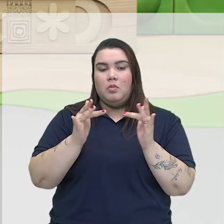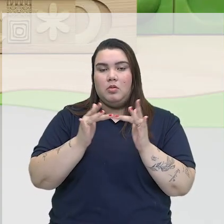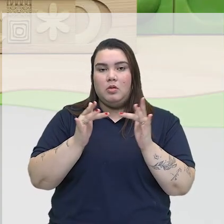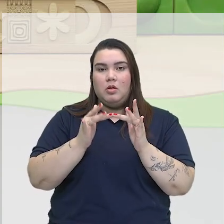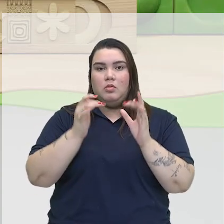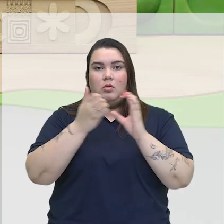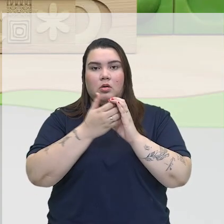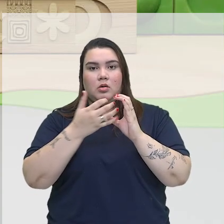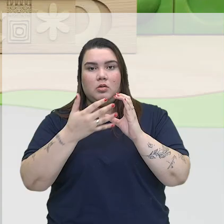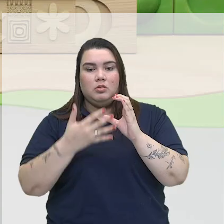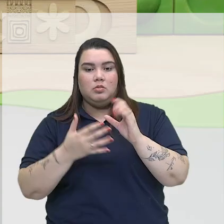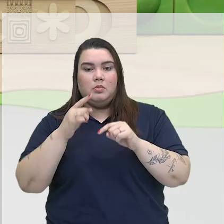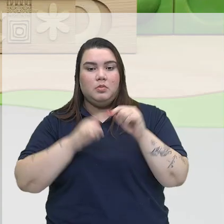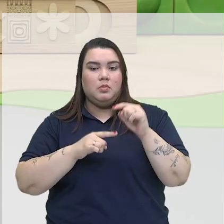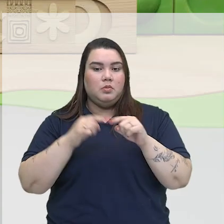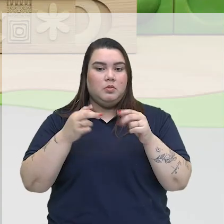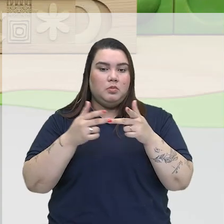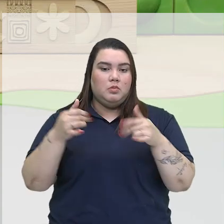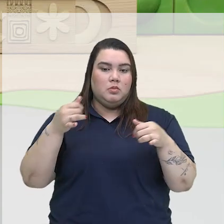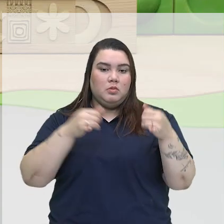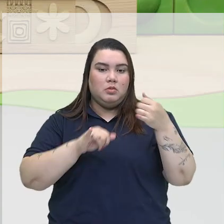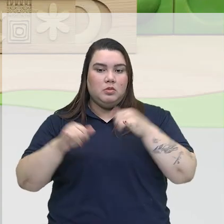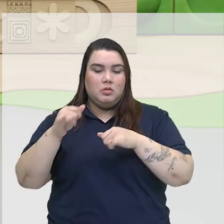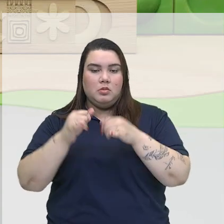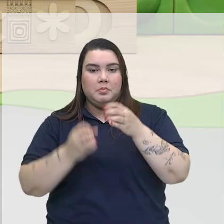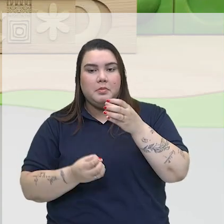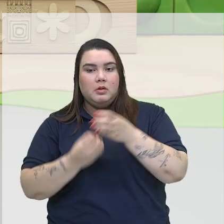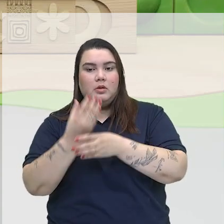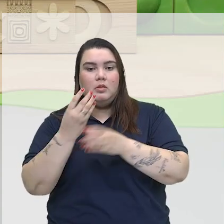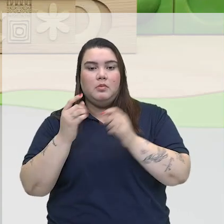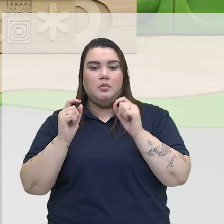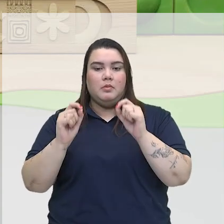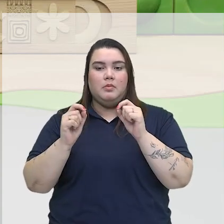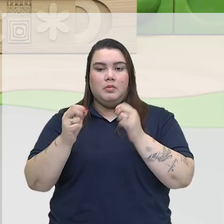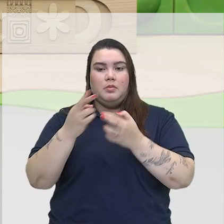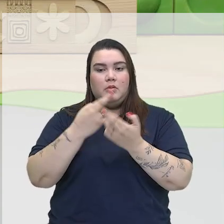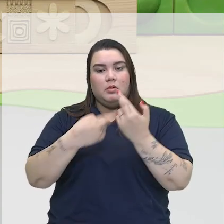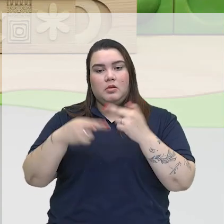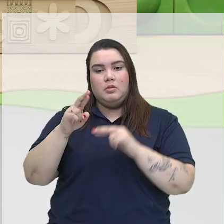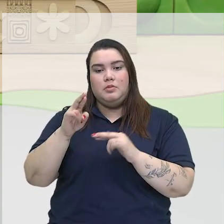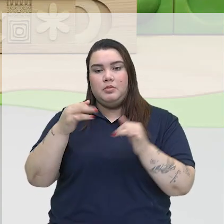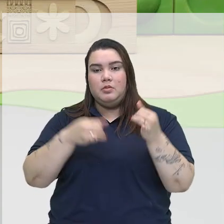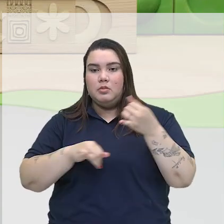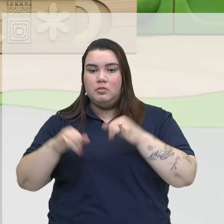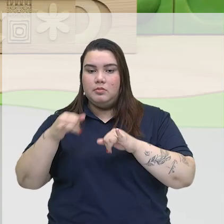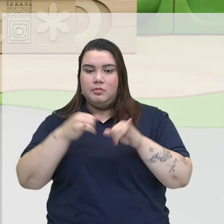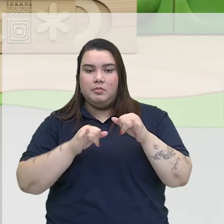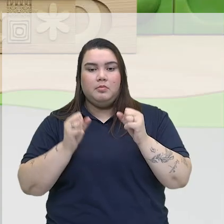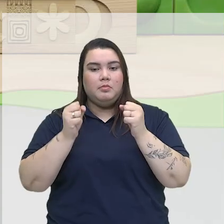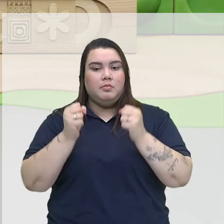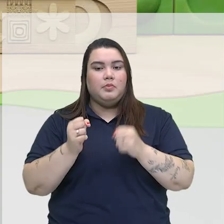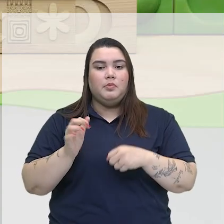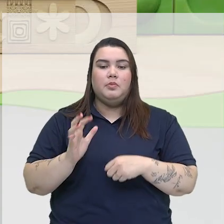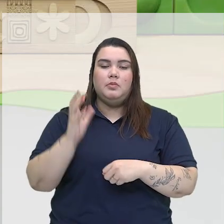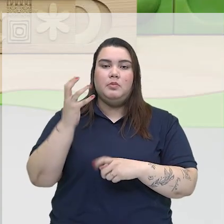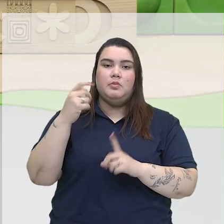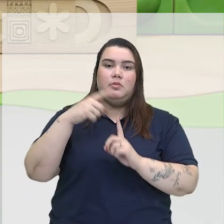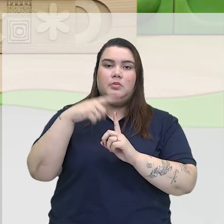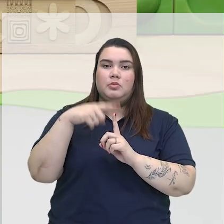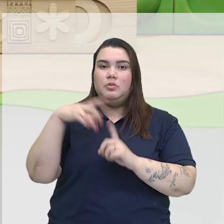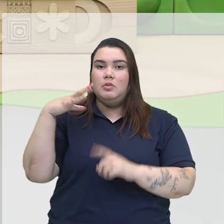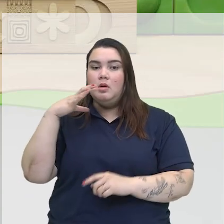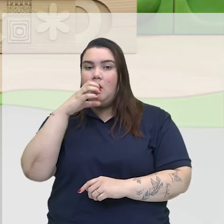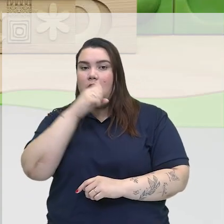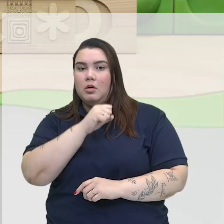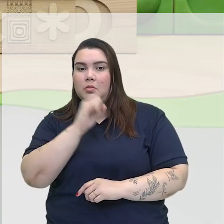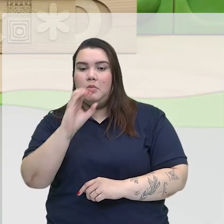entre os elementos químicos, que vai resultar no quê? Nas reações químicas, que podem ocorrer de